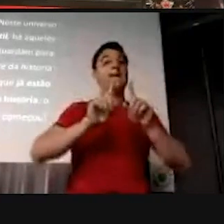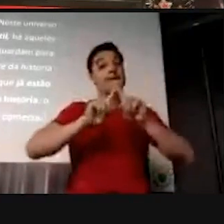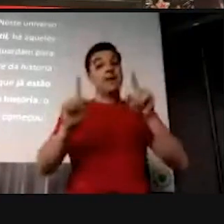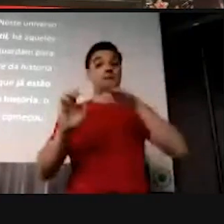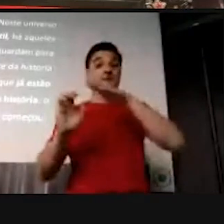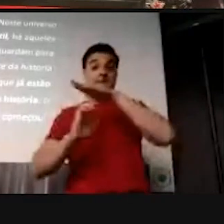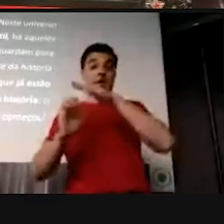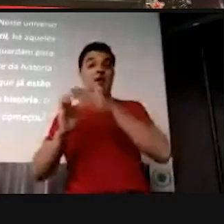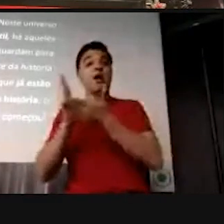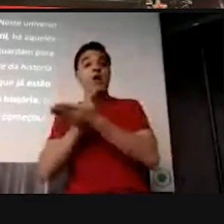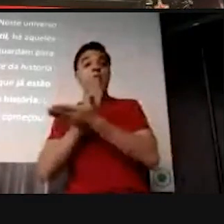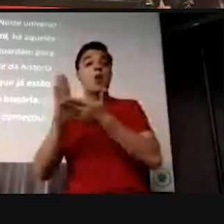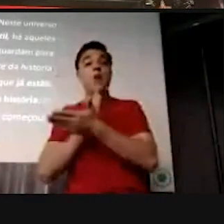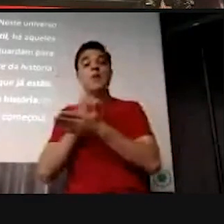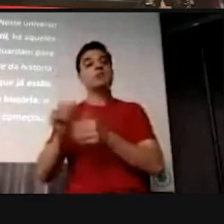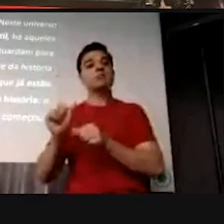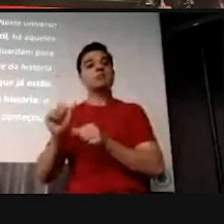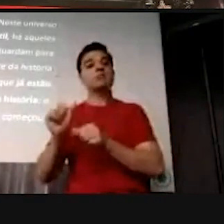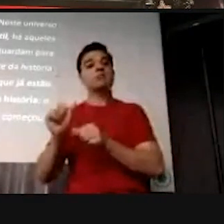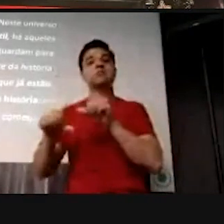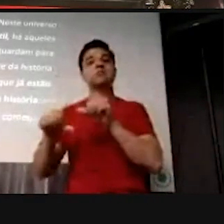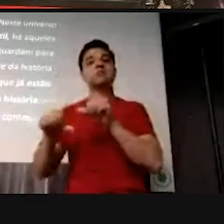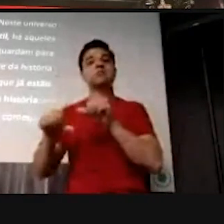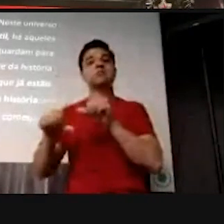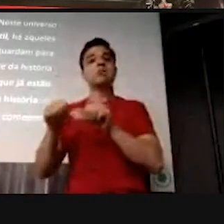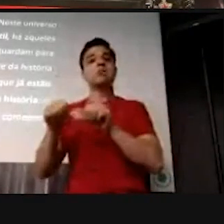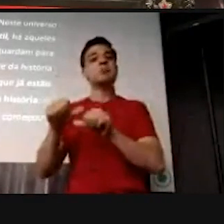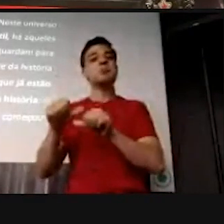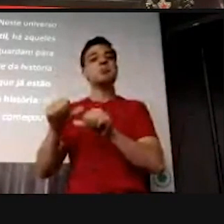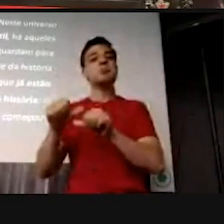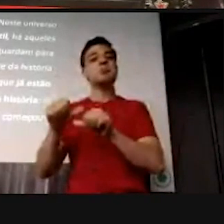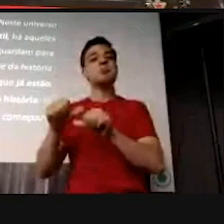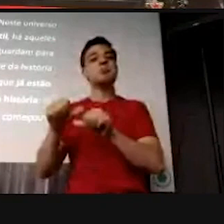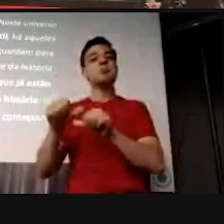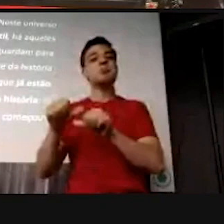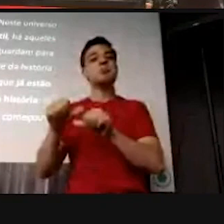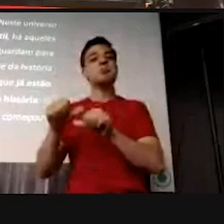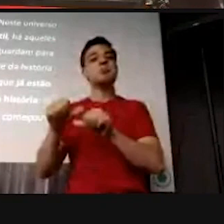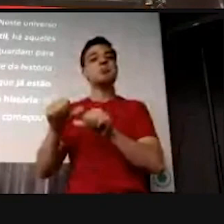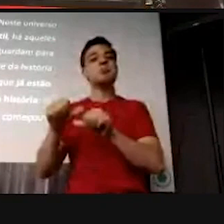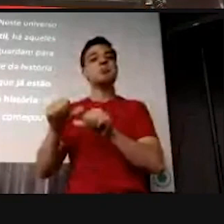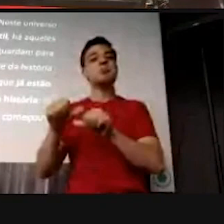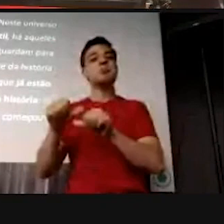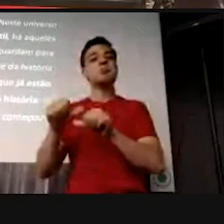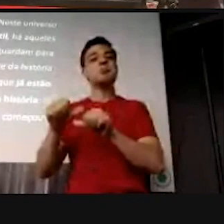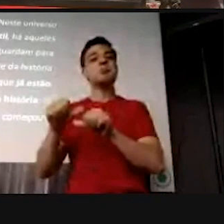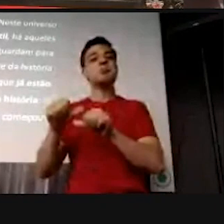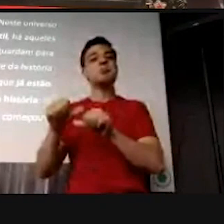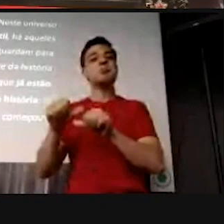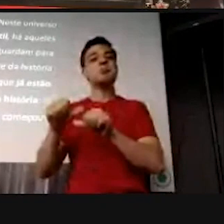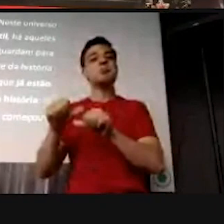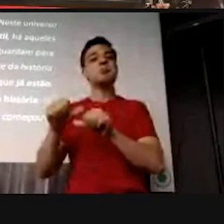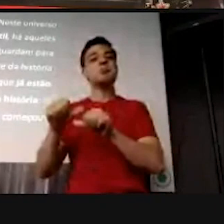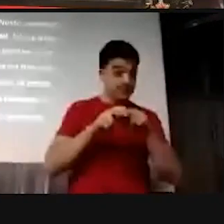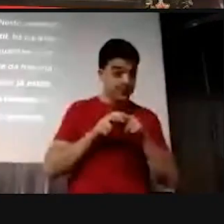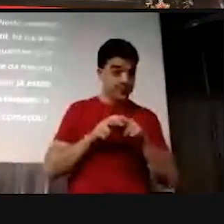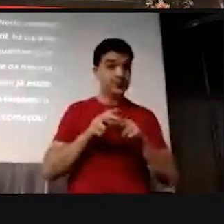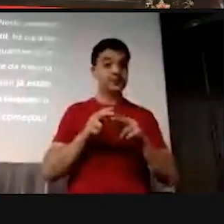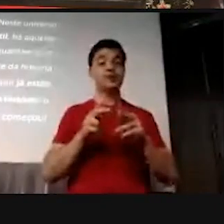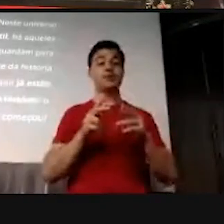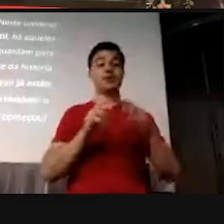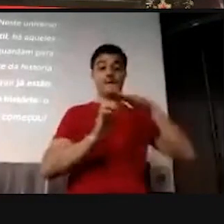momento. Eu digo sempre que a empresa que quer sair na frente, que quer fazer de um jeito diferente, ela